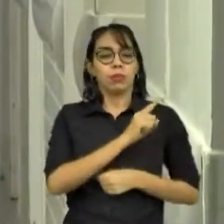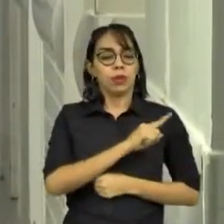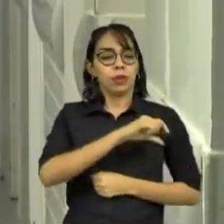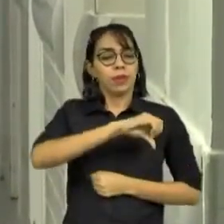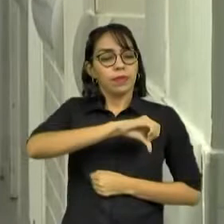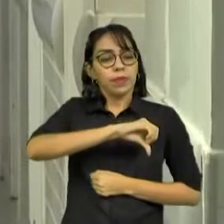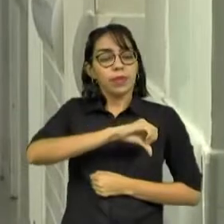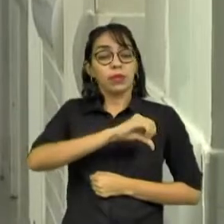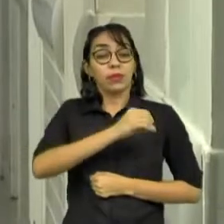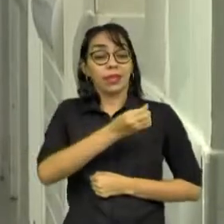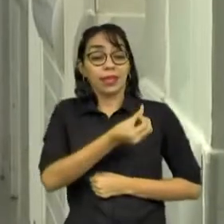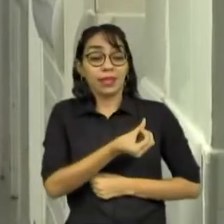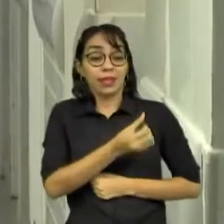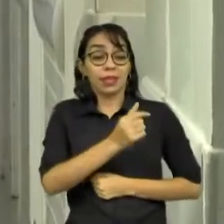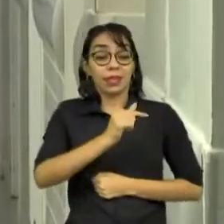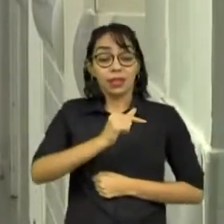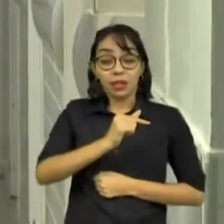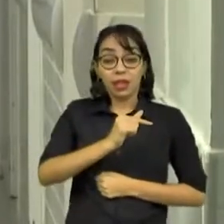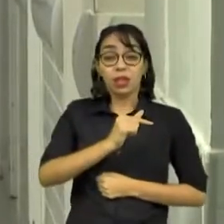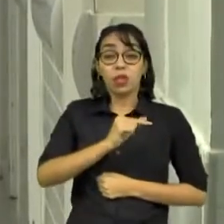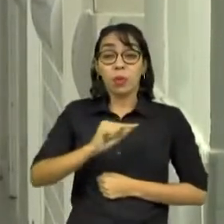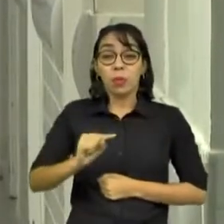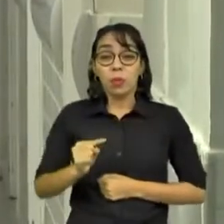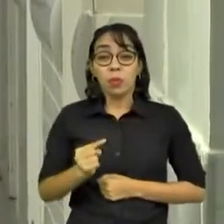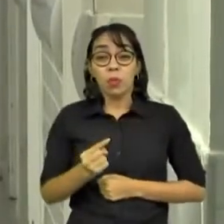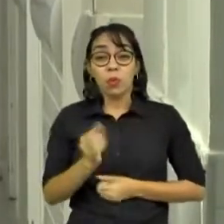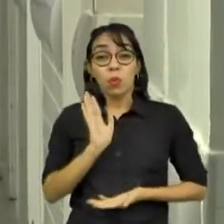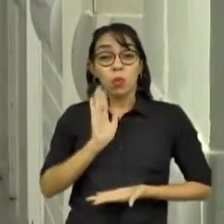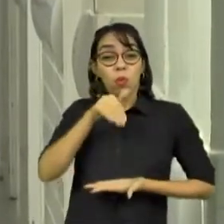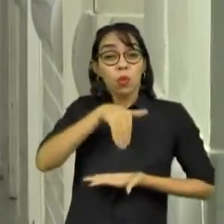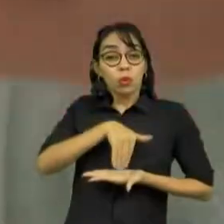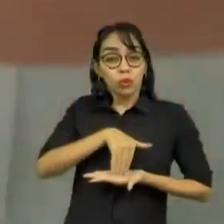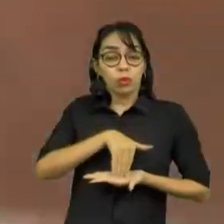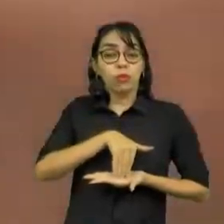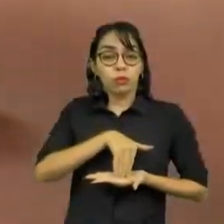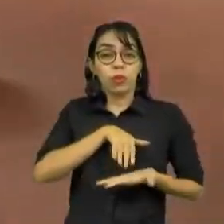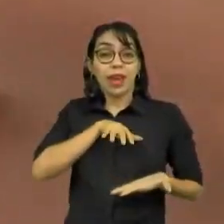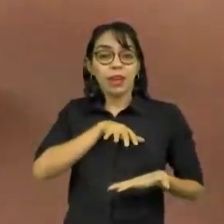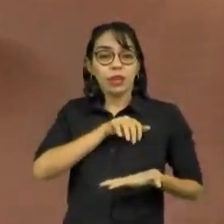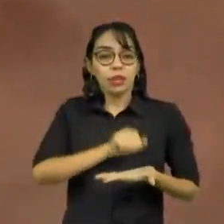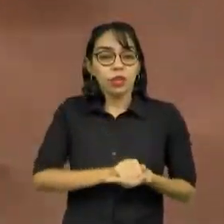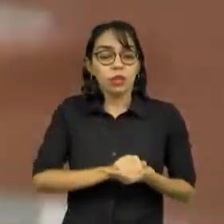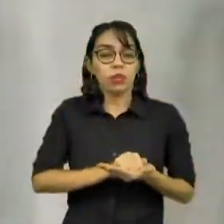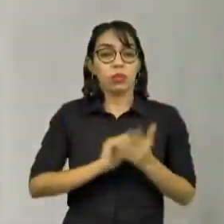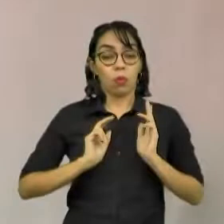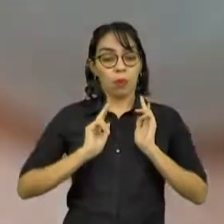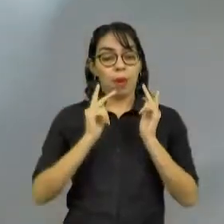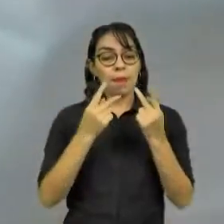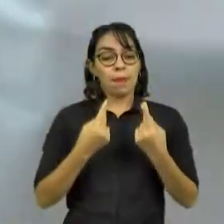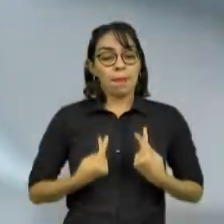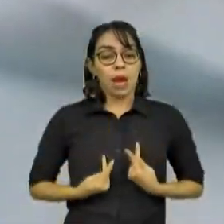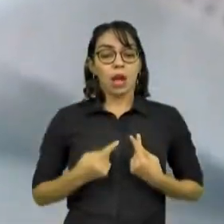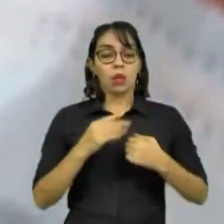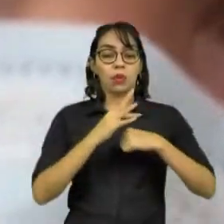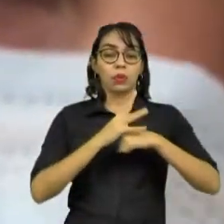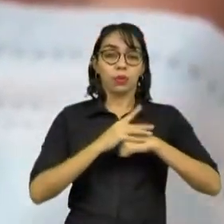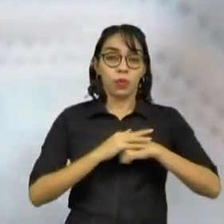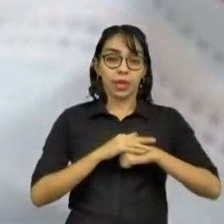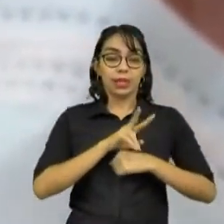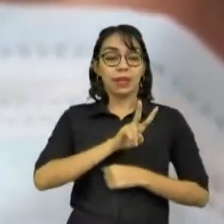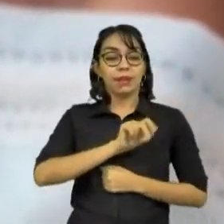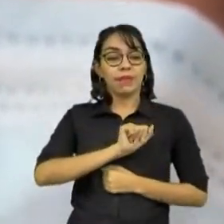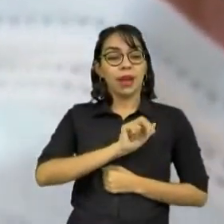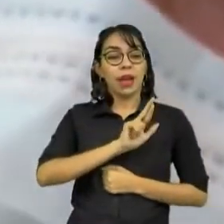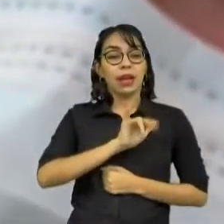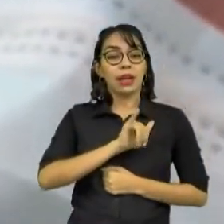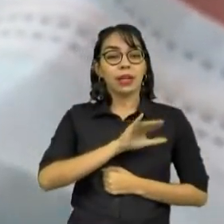1977, foi registrado o último caso de varíola humana. A vacina se revelou muito eficaz e fez